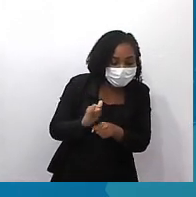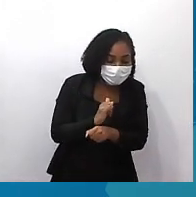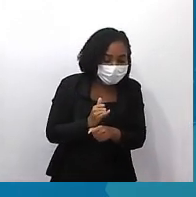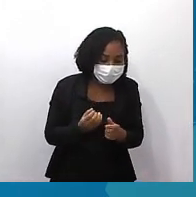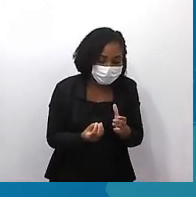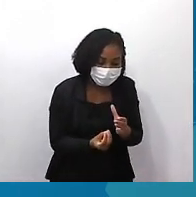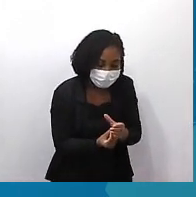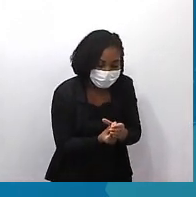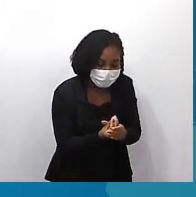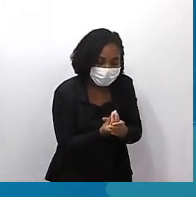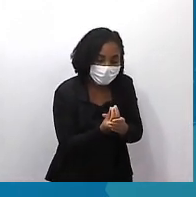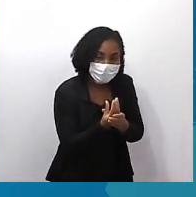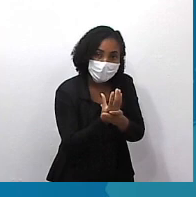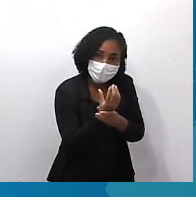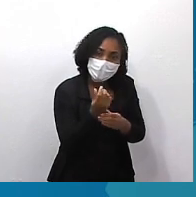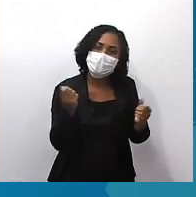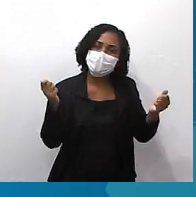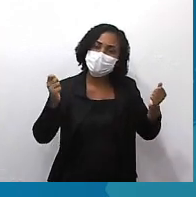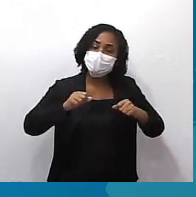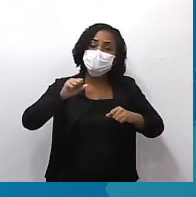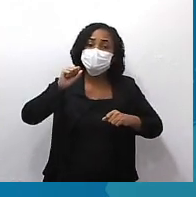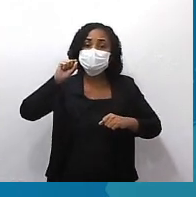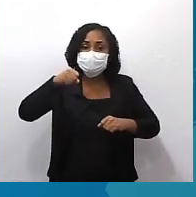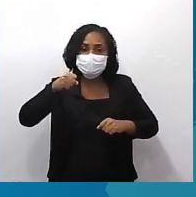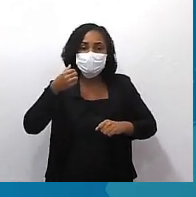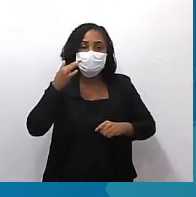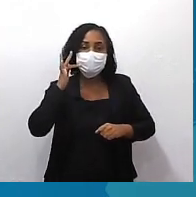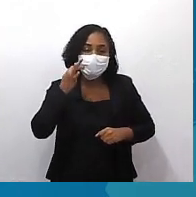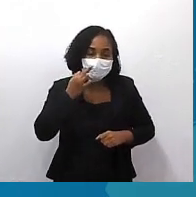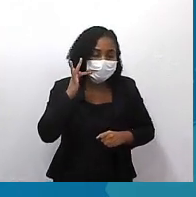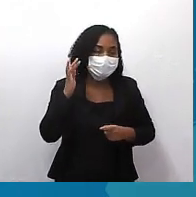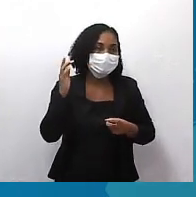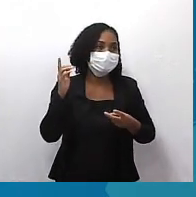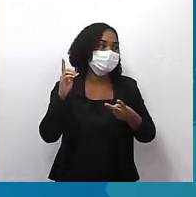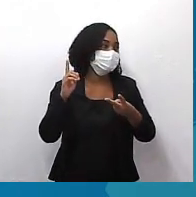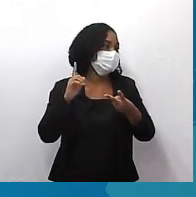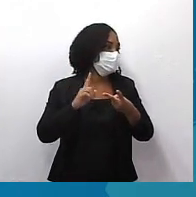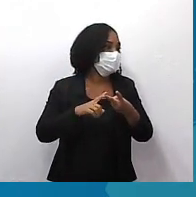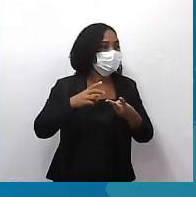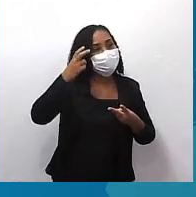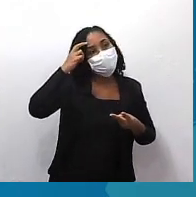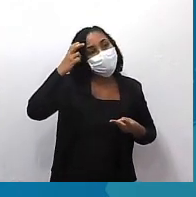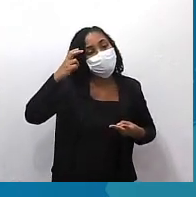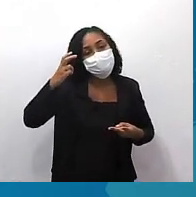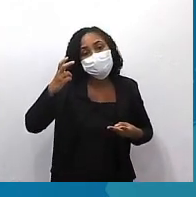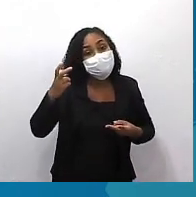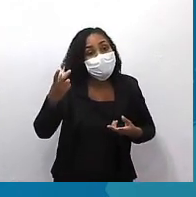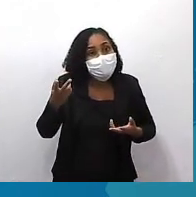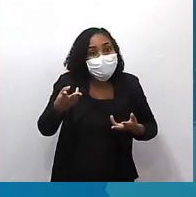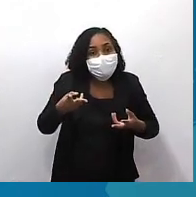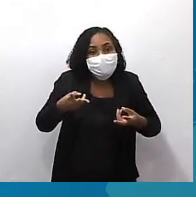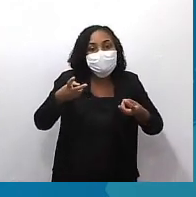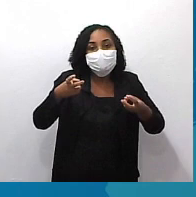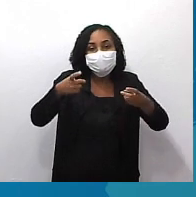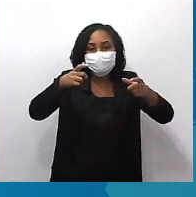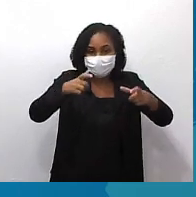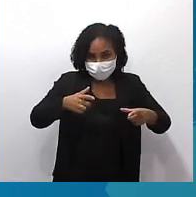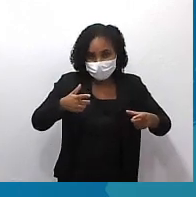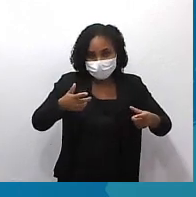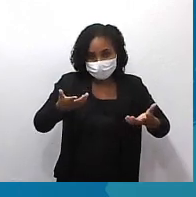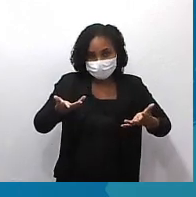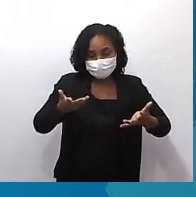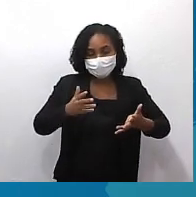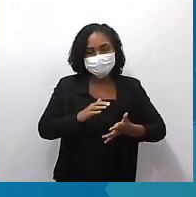agricultura intensiva que vai dar ali frutos e culturas que a gente não esperava para aquela região,